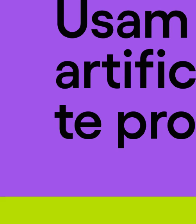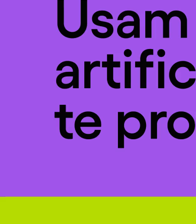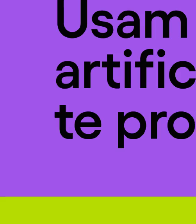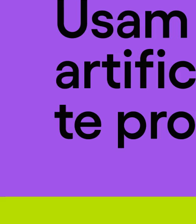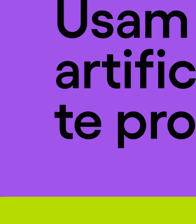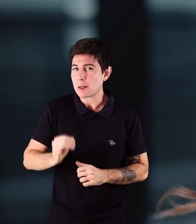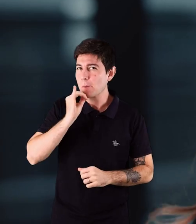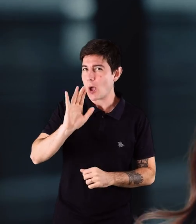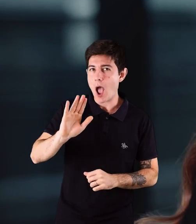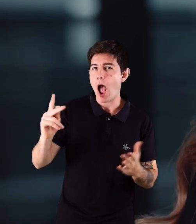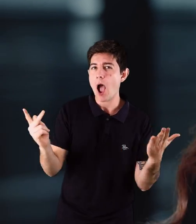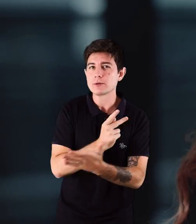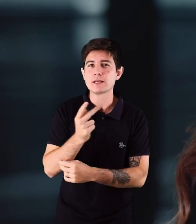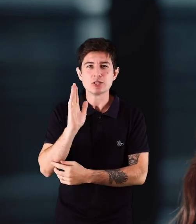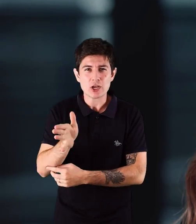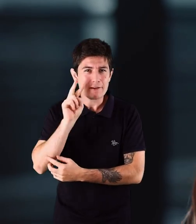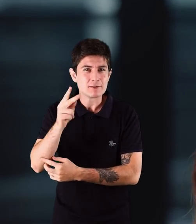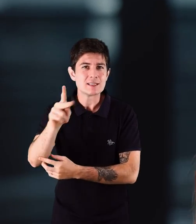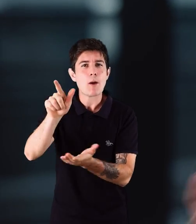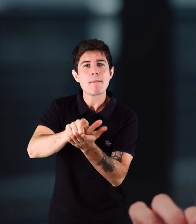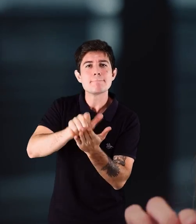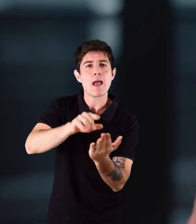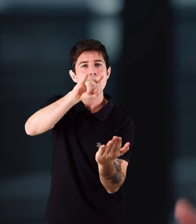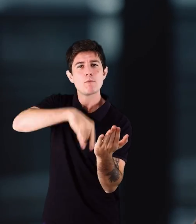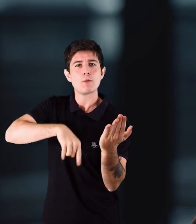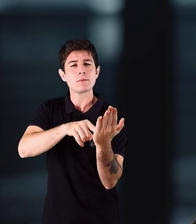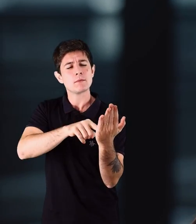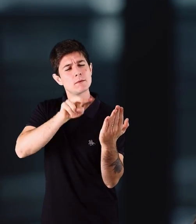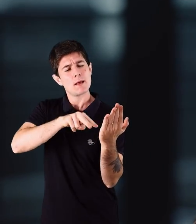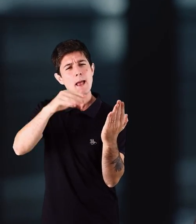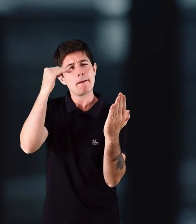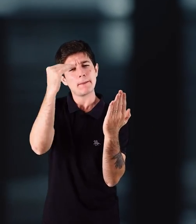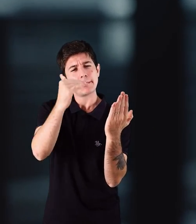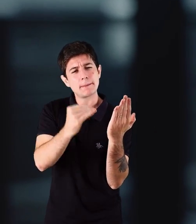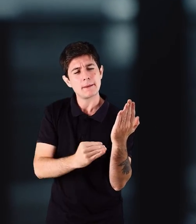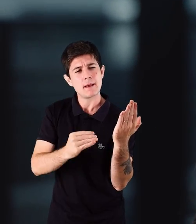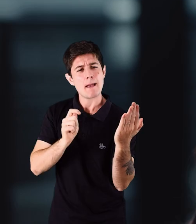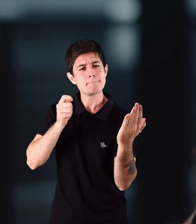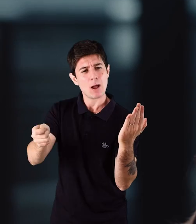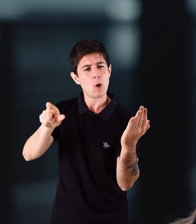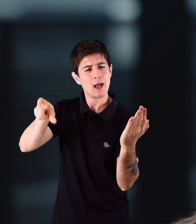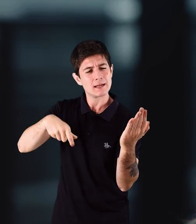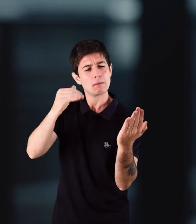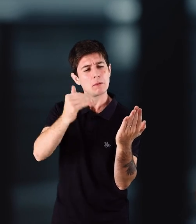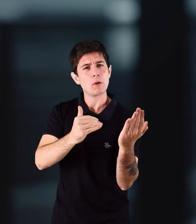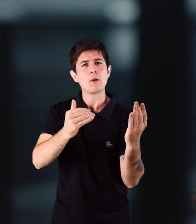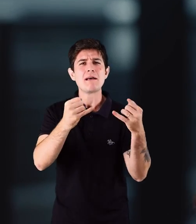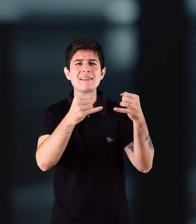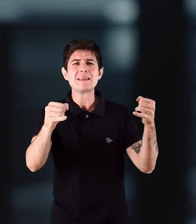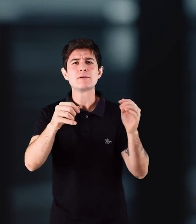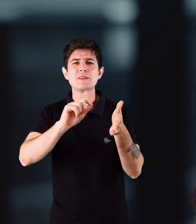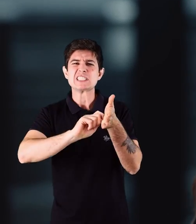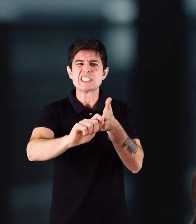você perceber. Por exemplo, sabe quando aparece aquela compra arriscada na fatura do cartão ou uma mensagem para confirmar uma transação? Esses